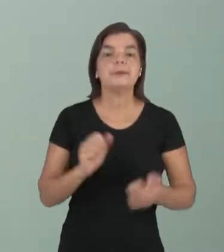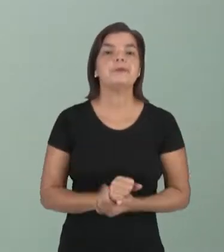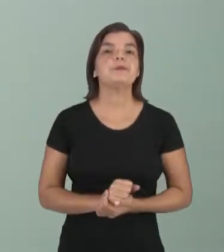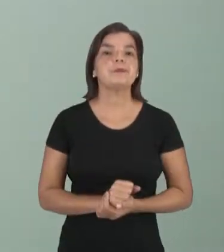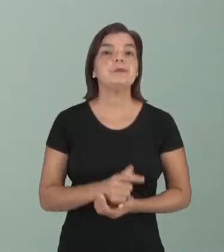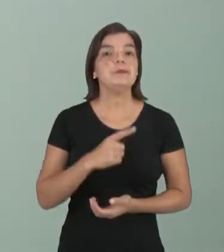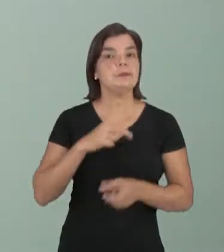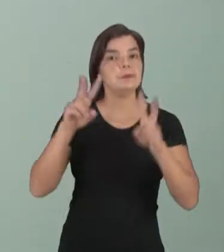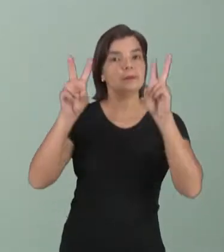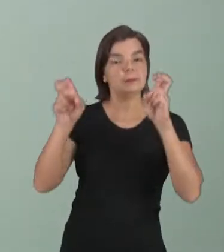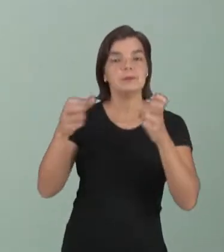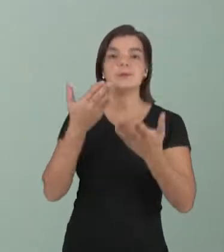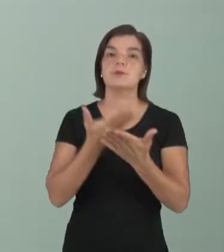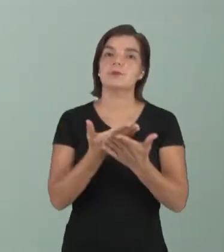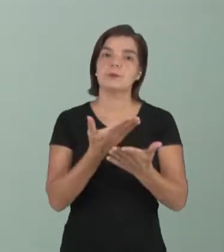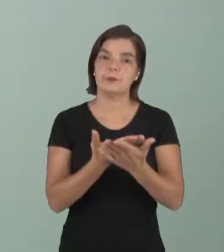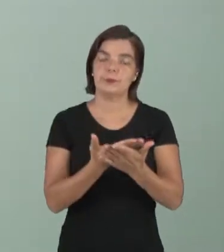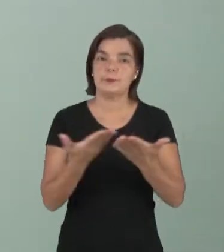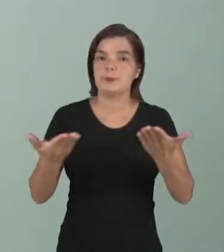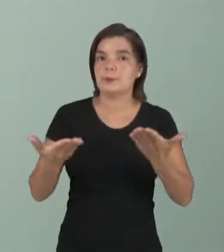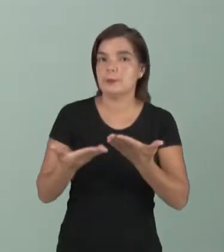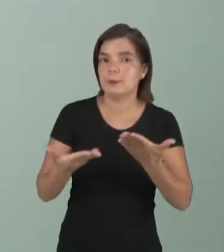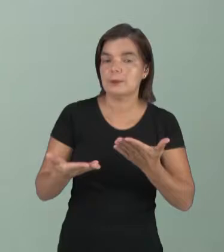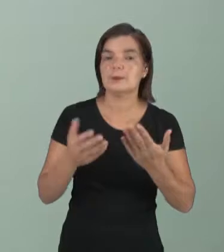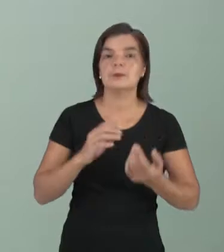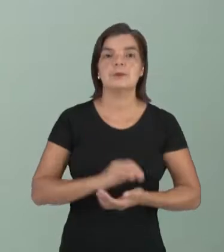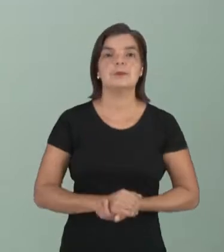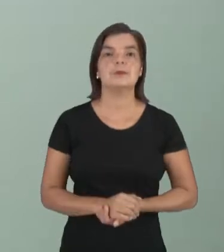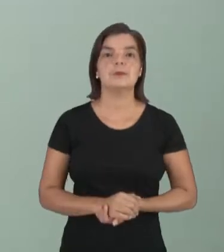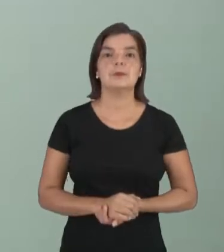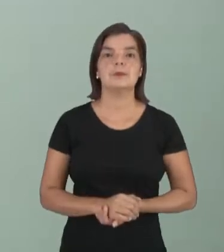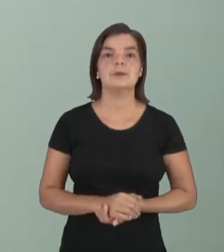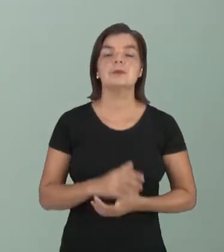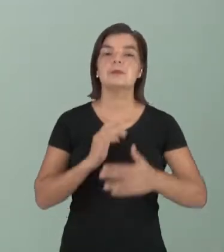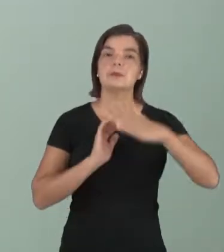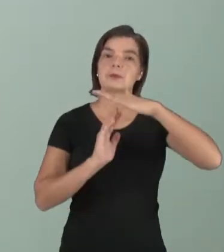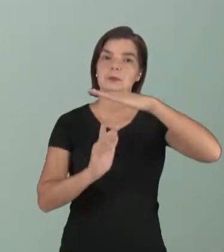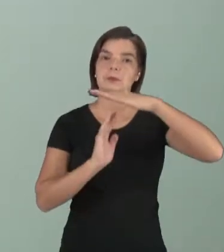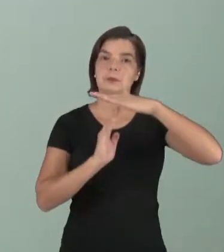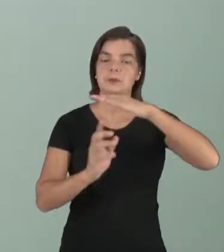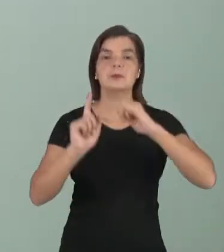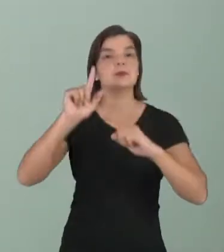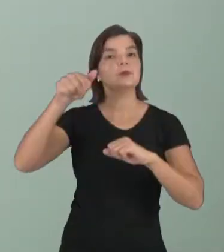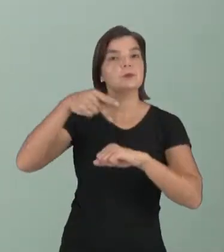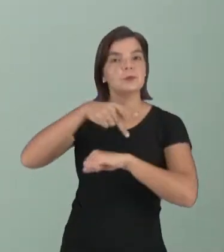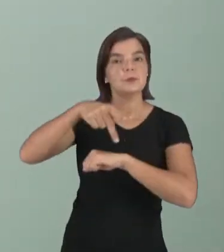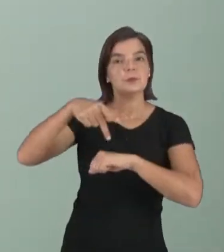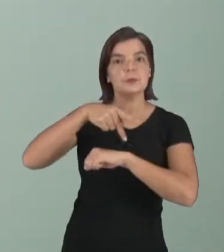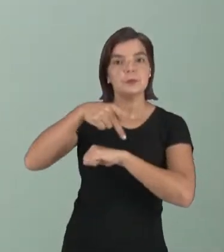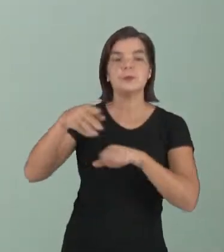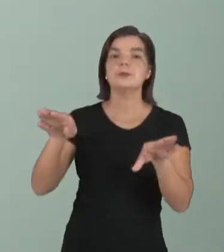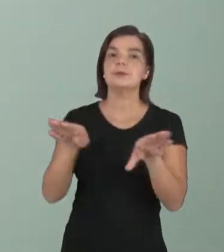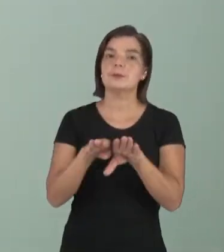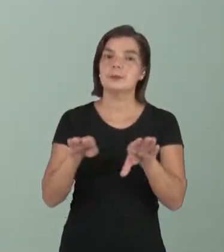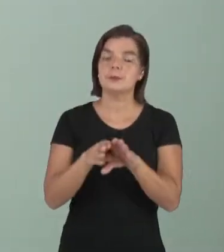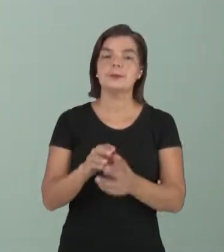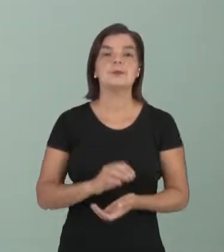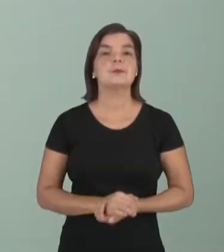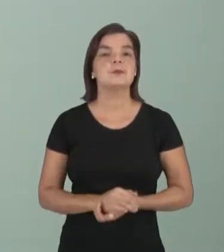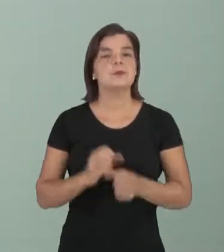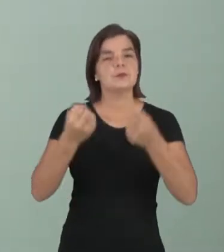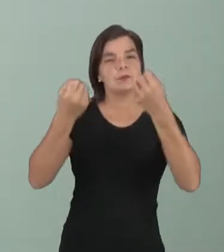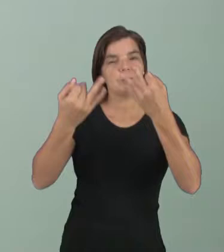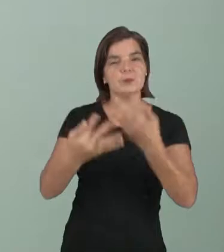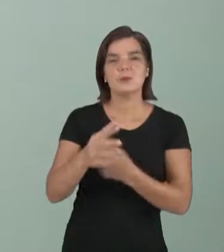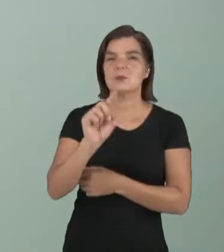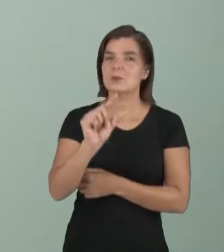Vai ser o assunto que nós vamos trabalhar durante a nossa aula, que seriam essas migrações internacionais. Nós vamos abordar também um